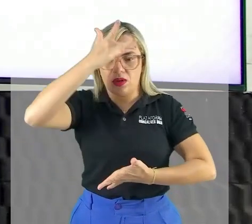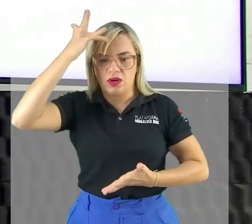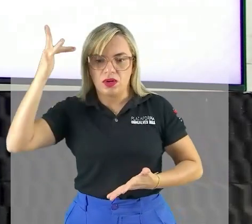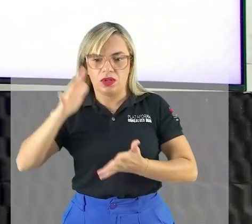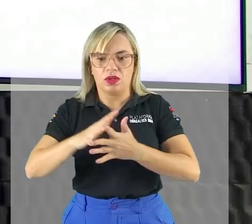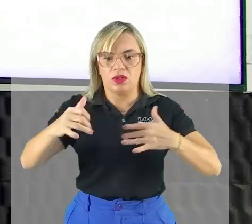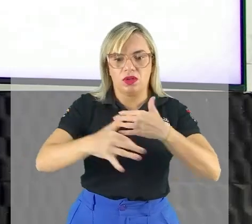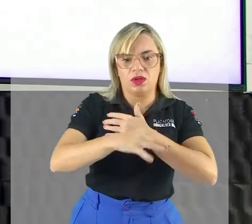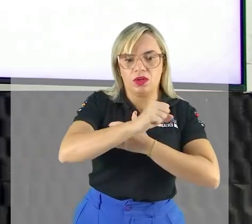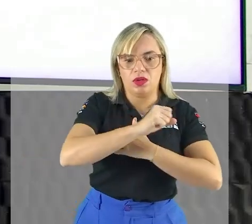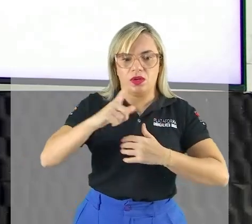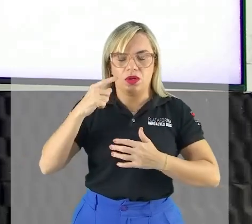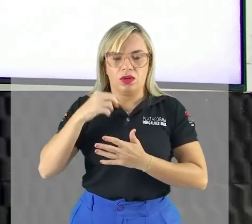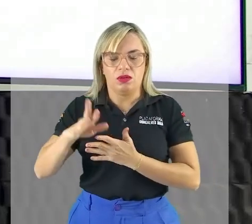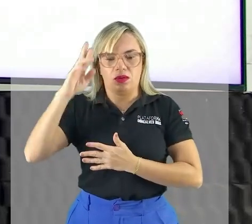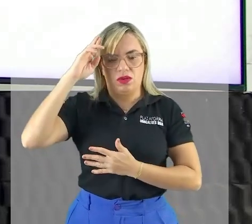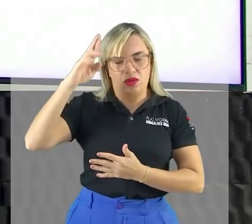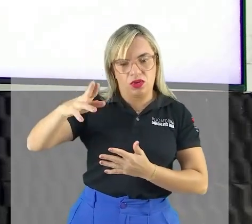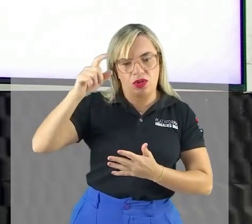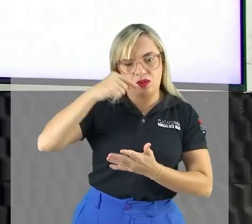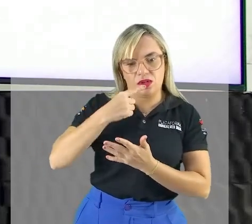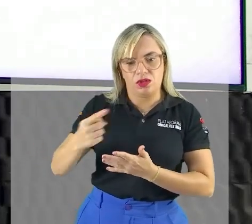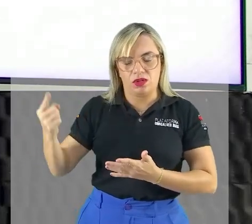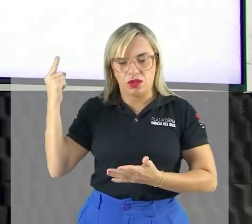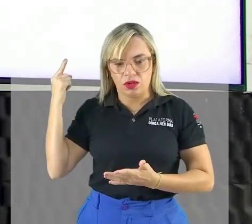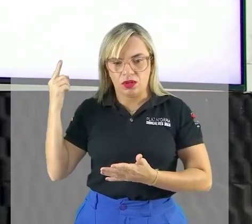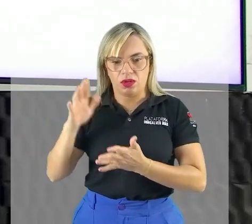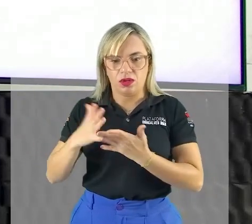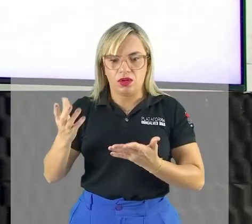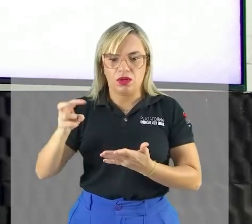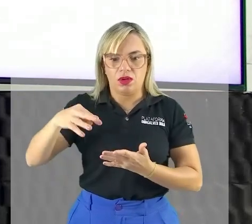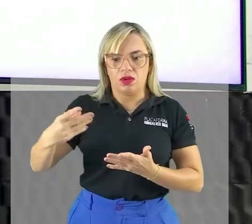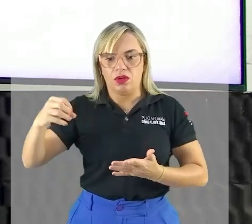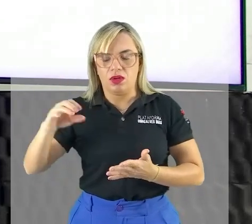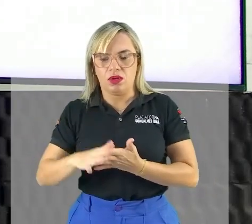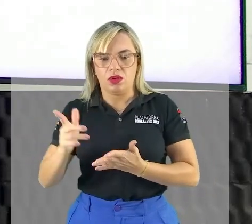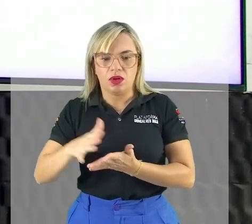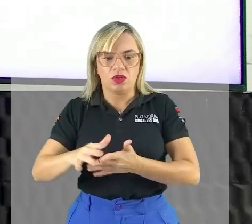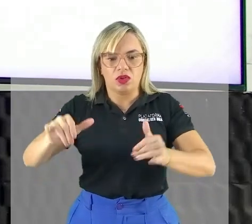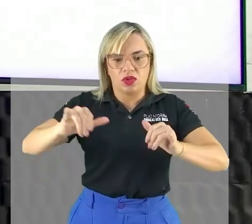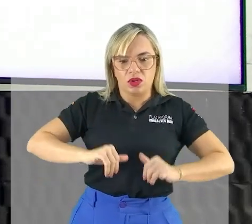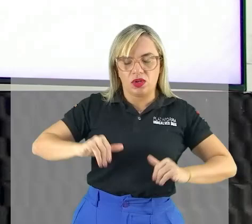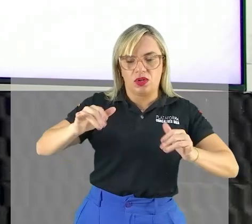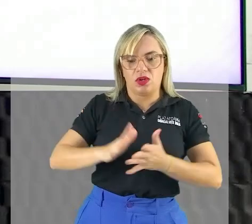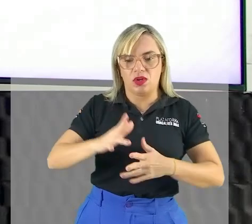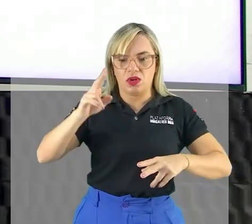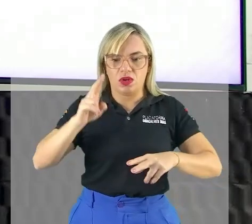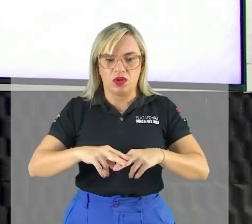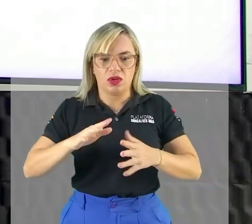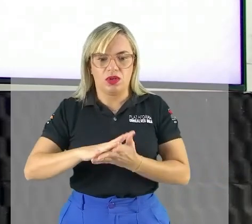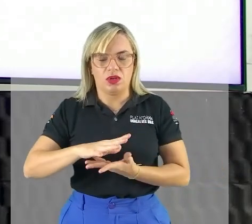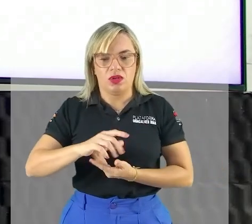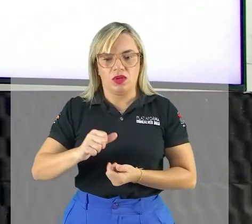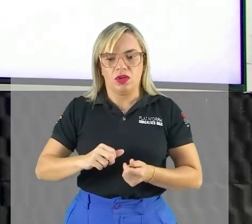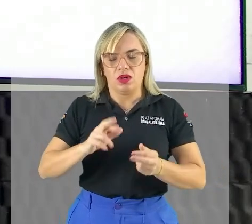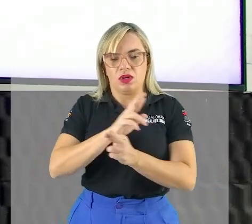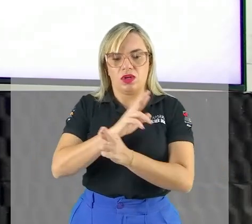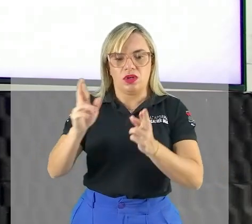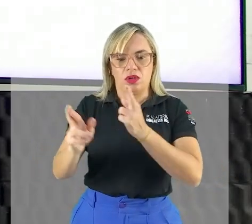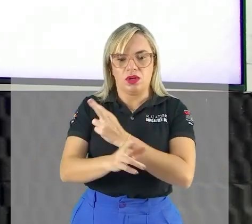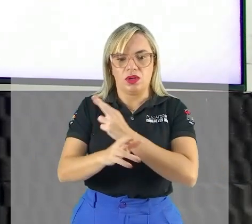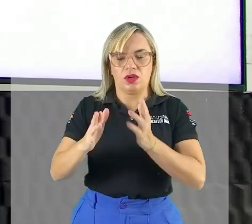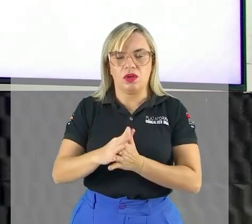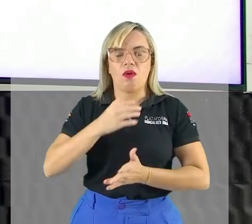chefiados por Manuel bebão a qual também foi eh que sofreu a mais dura Pena entre os envolvidos no levante sendo condenado a